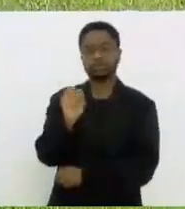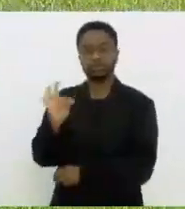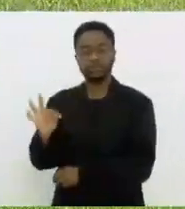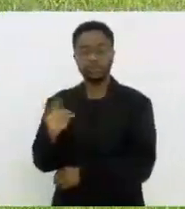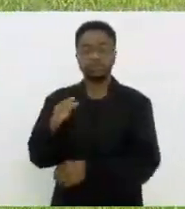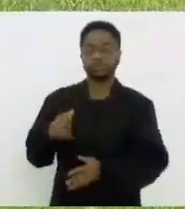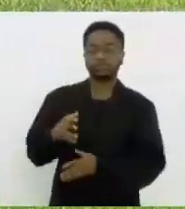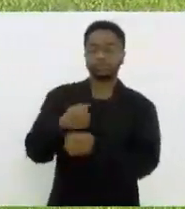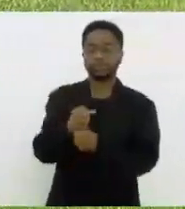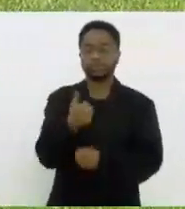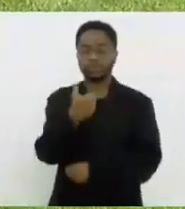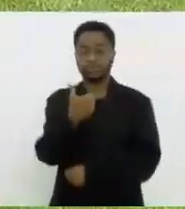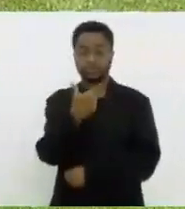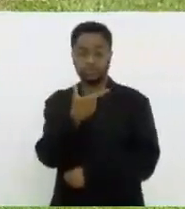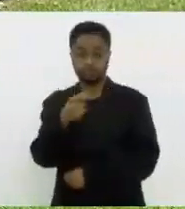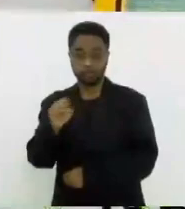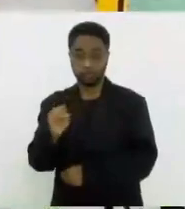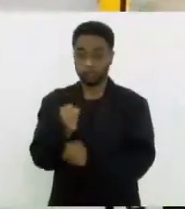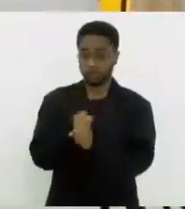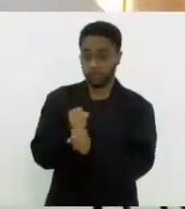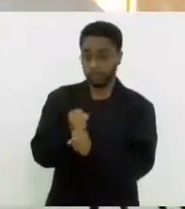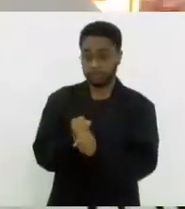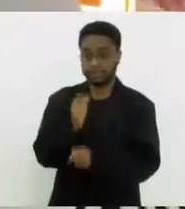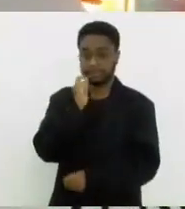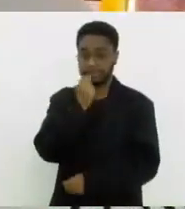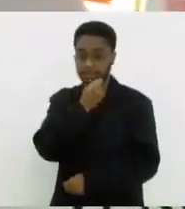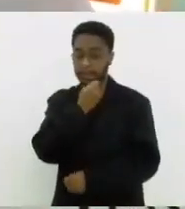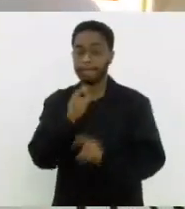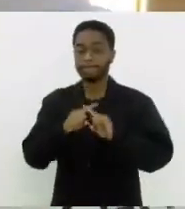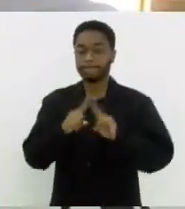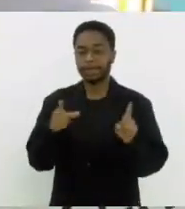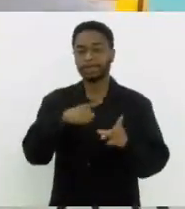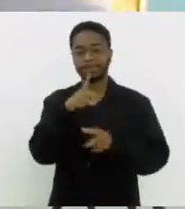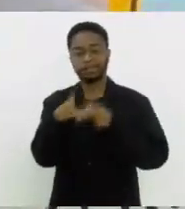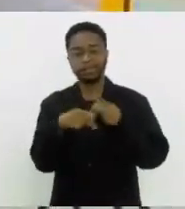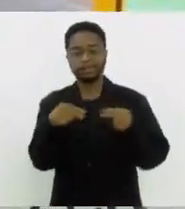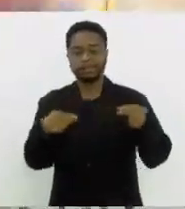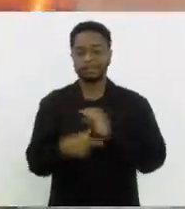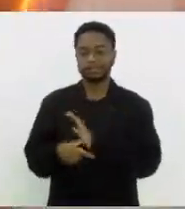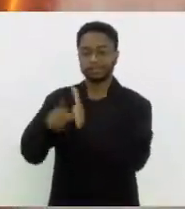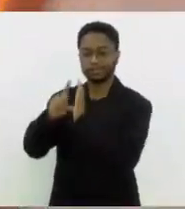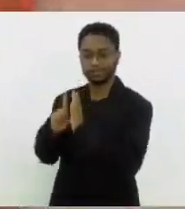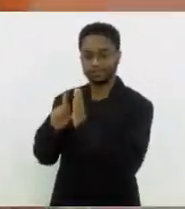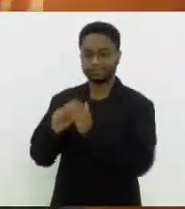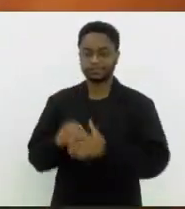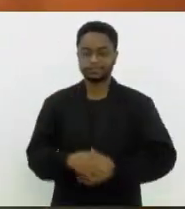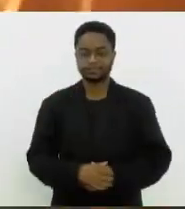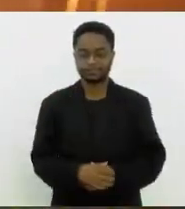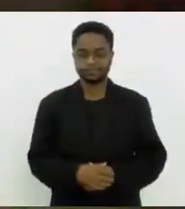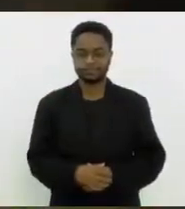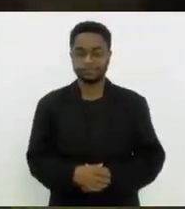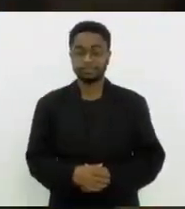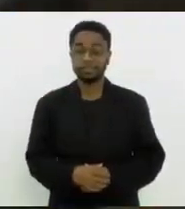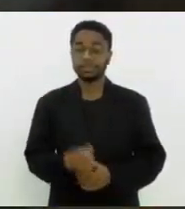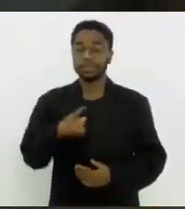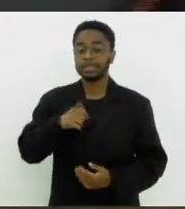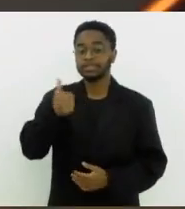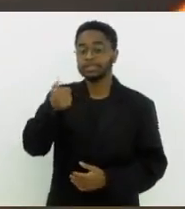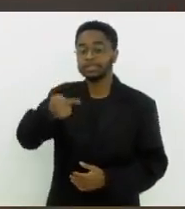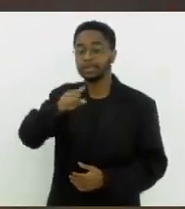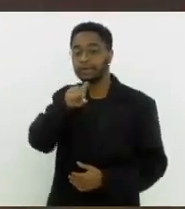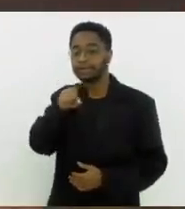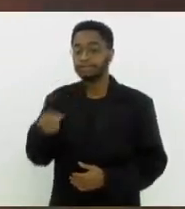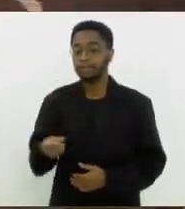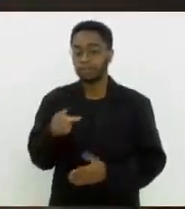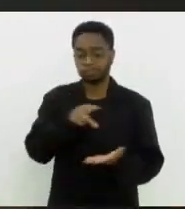128 anos de existência em setembro, mas já recebeu presente antecipado. Mais de 17 mil postos